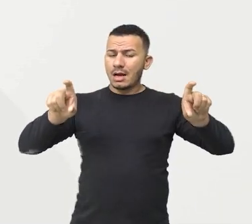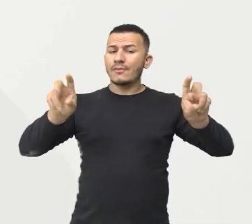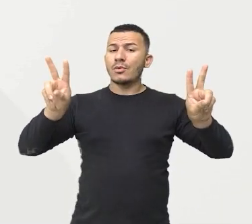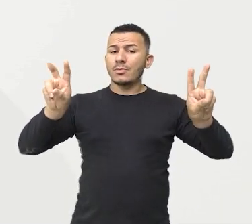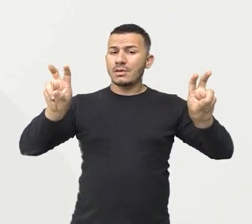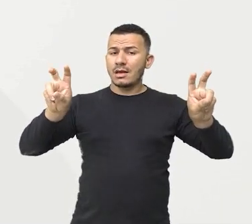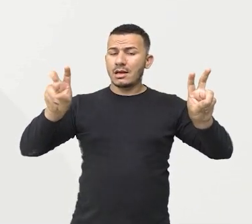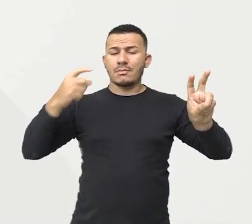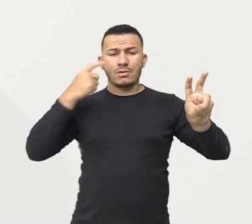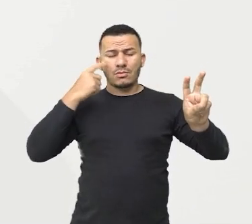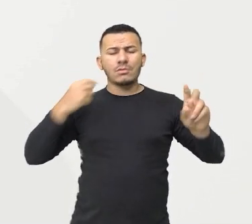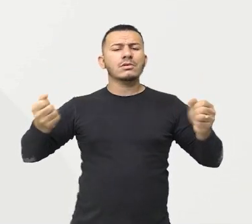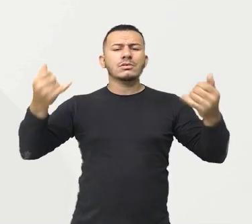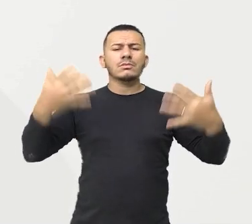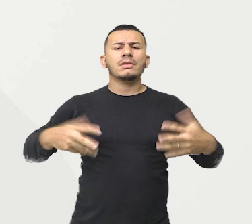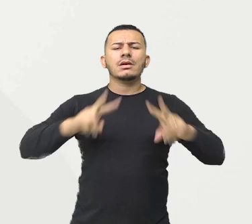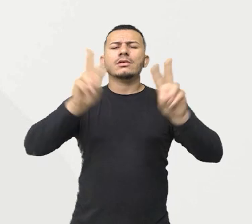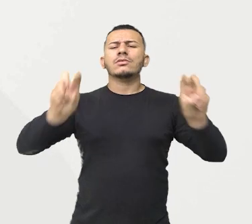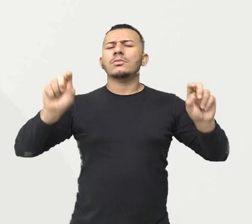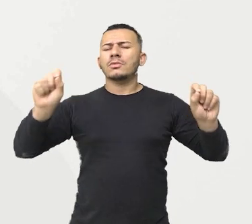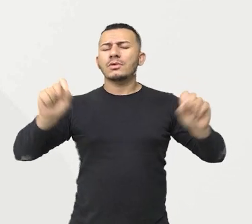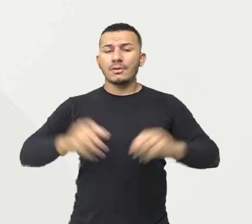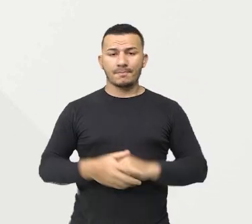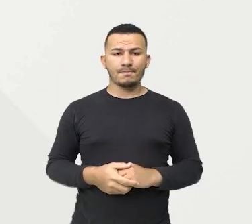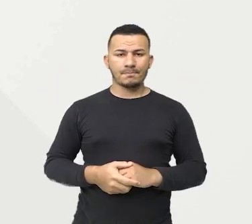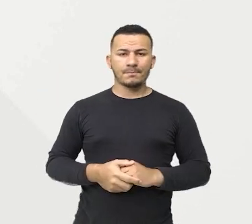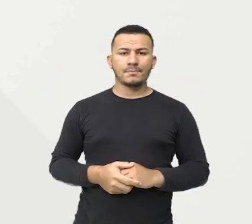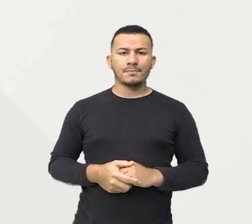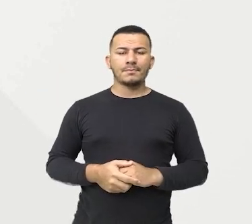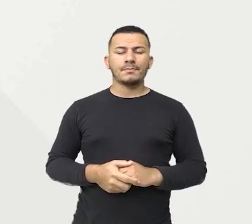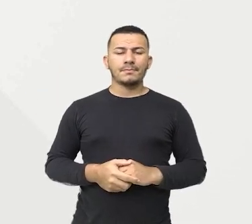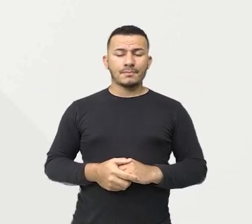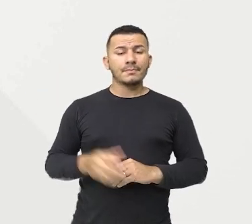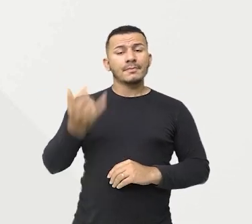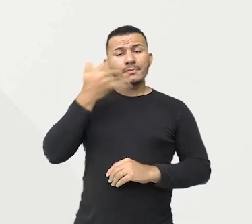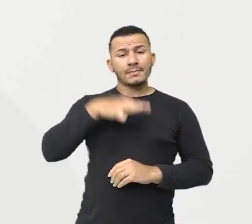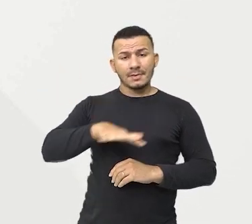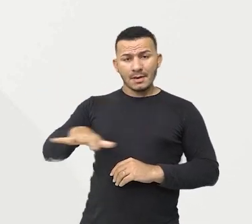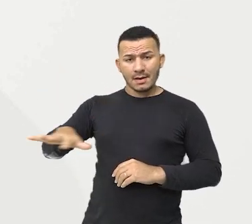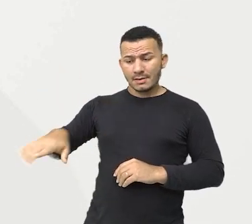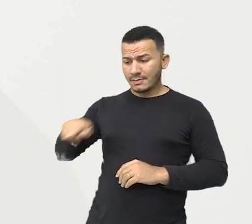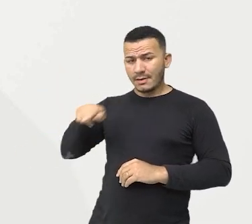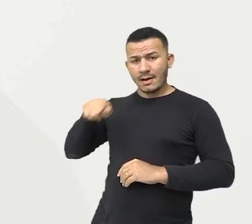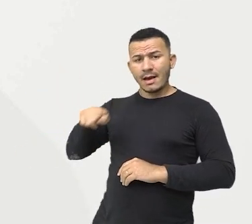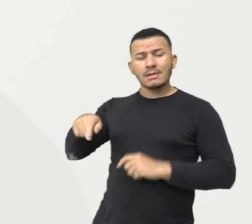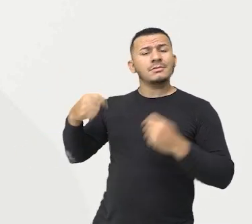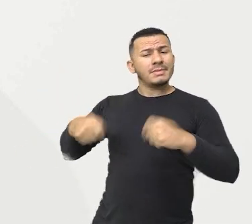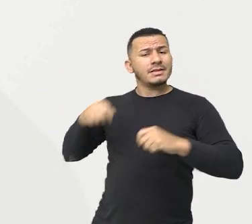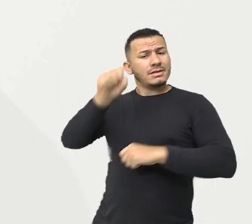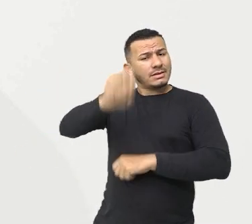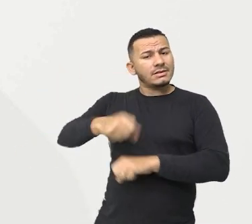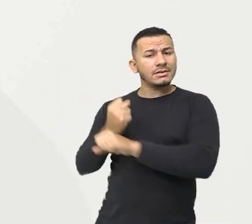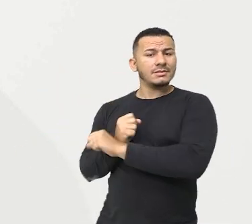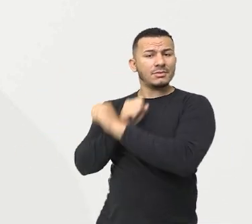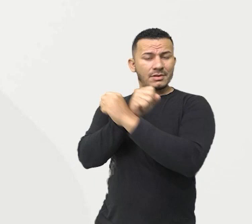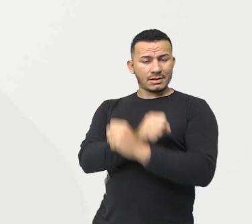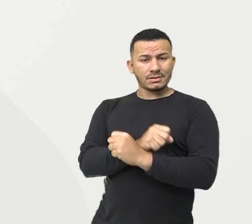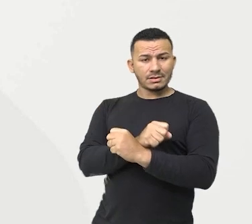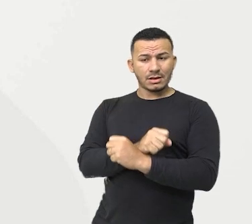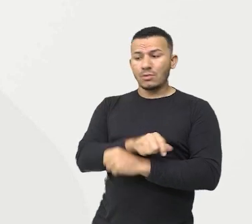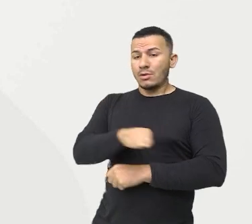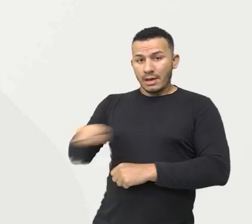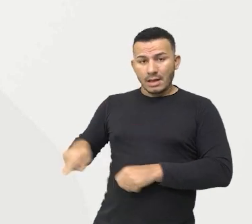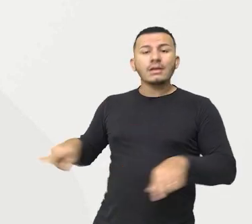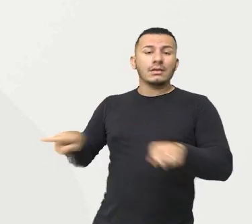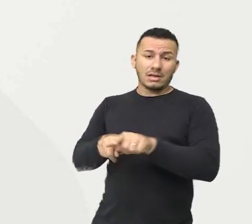que diz o seguinte: crianças são indivíduos que devem ser protegidos e cujos direitos